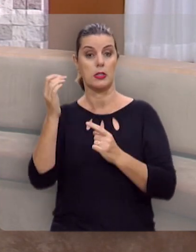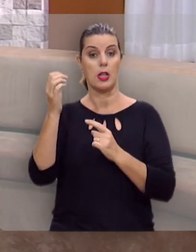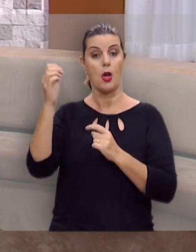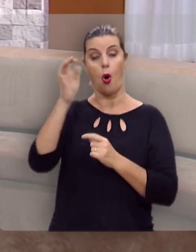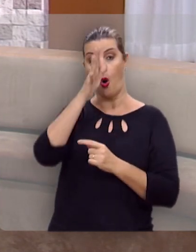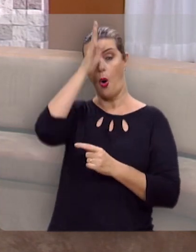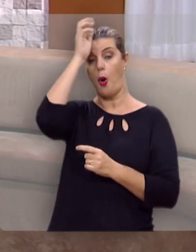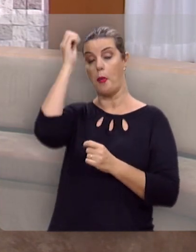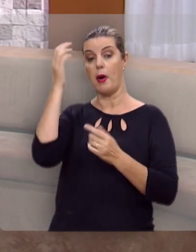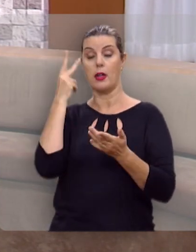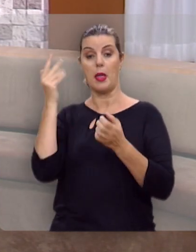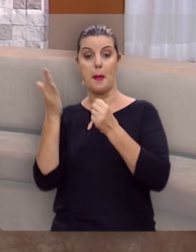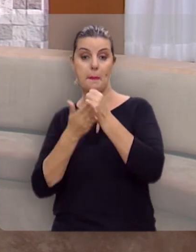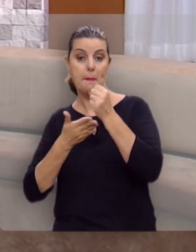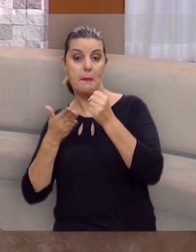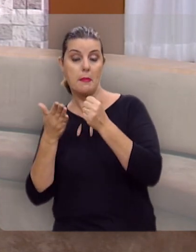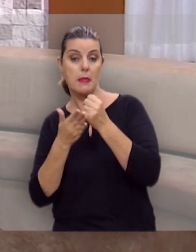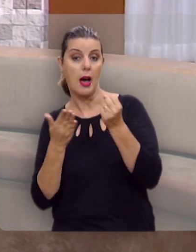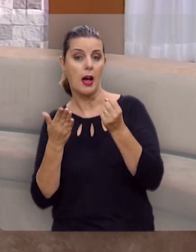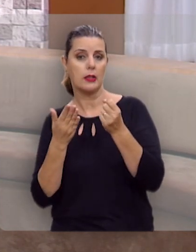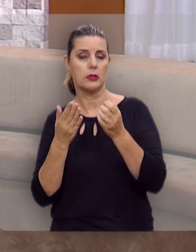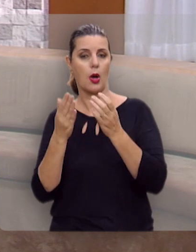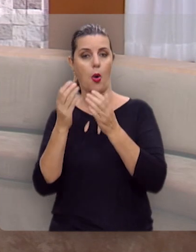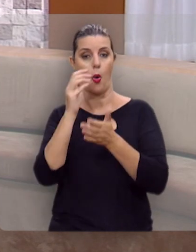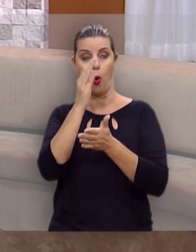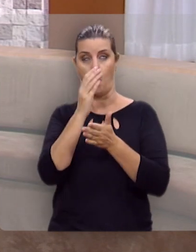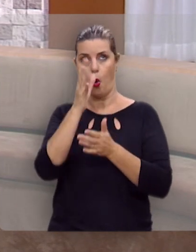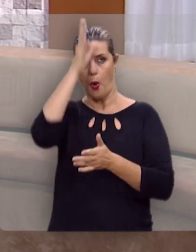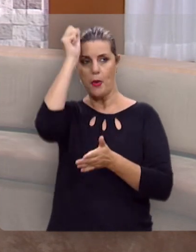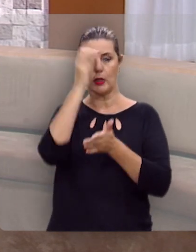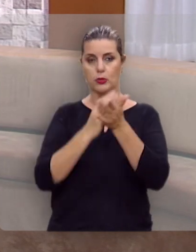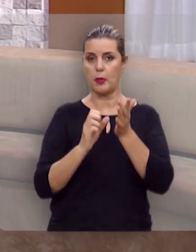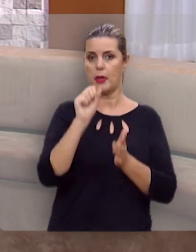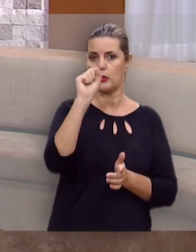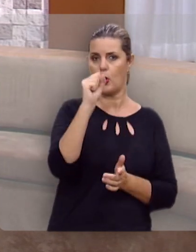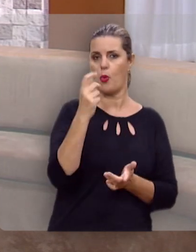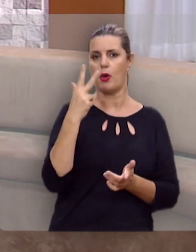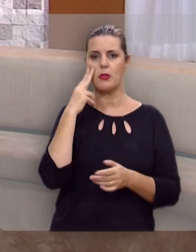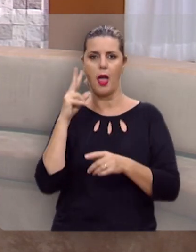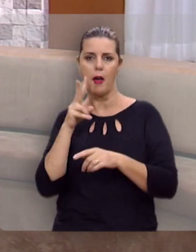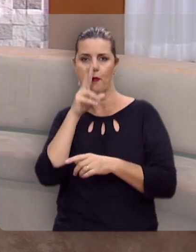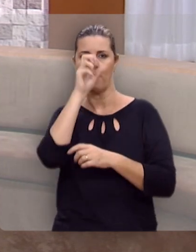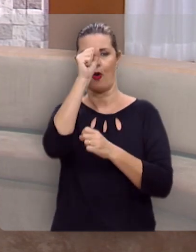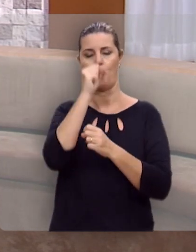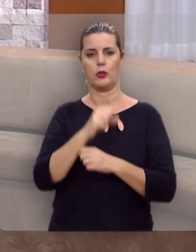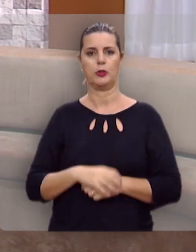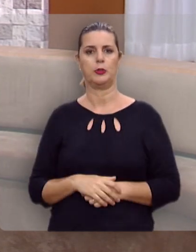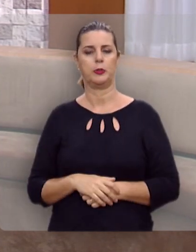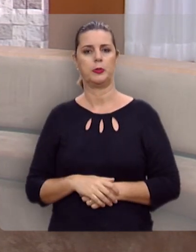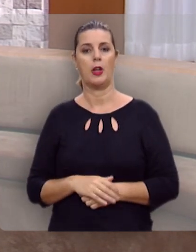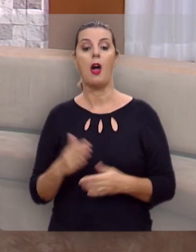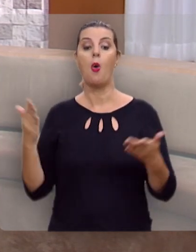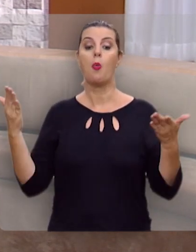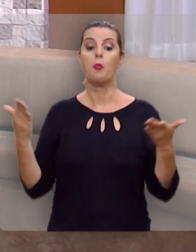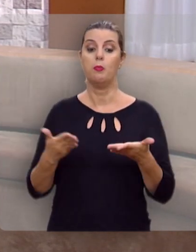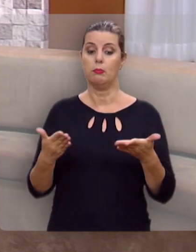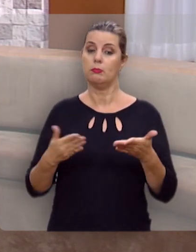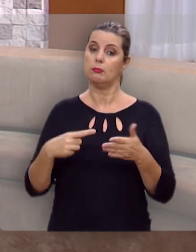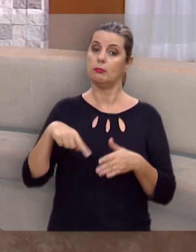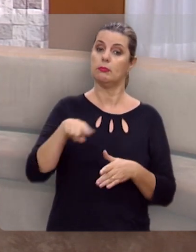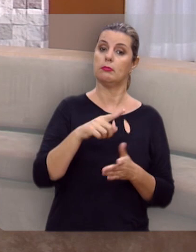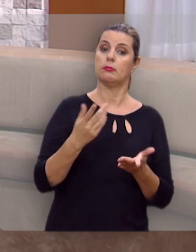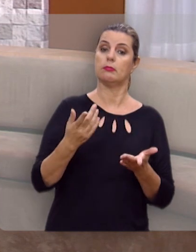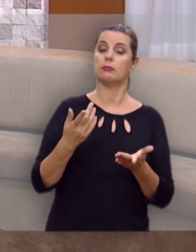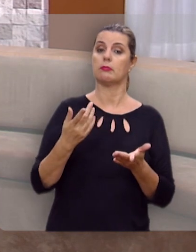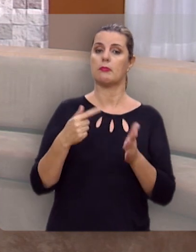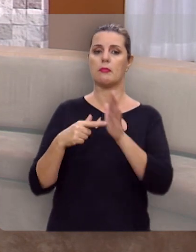E se Romanos é a cordilheira do Himalaia, Romanos 8 é o pico do Everest. E eu quero